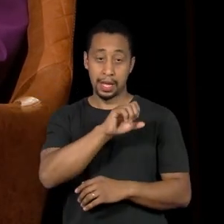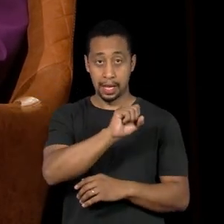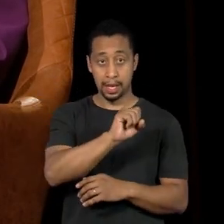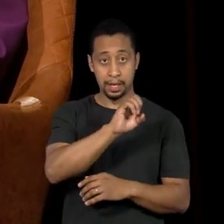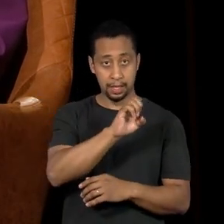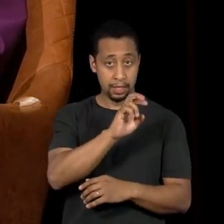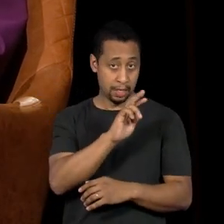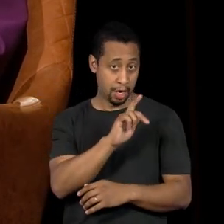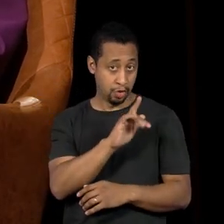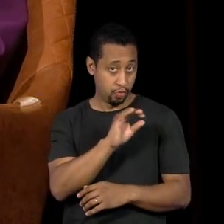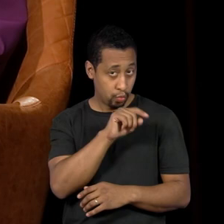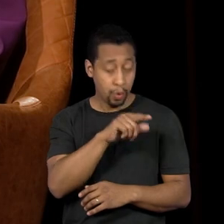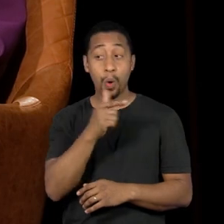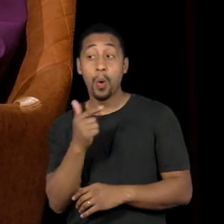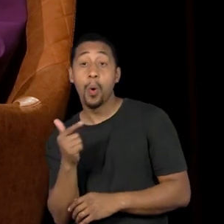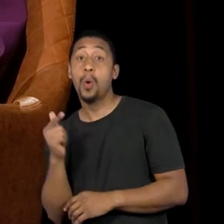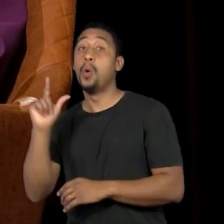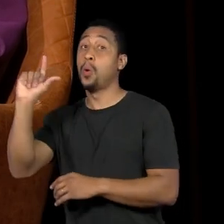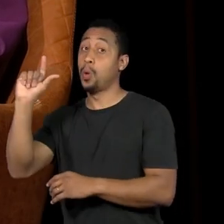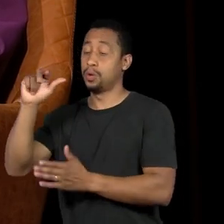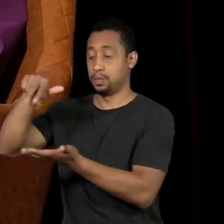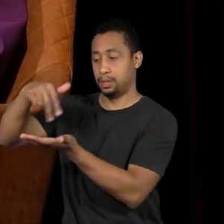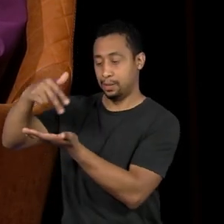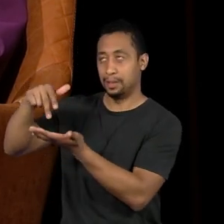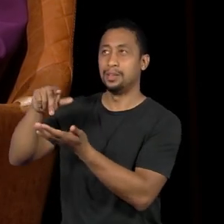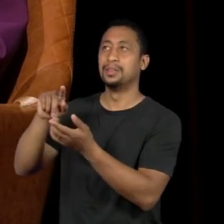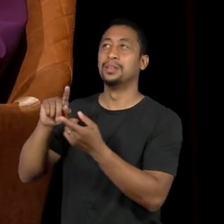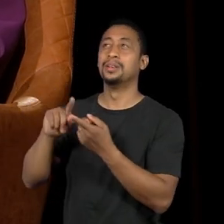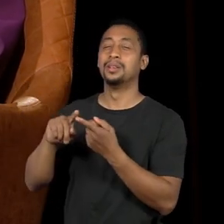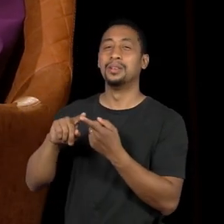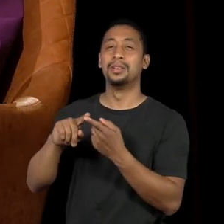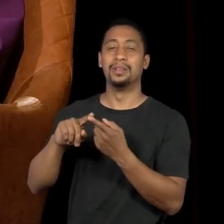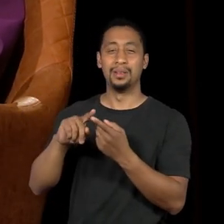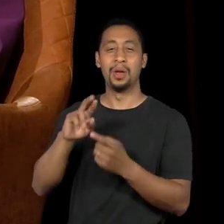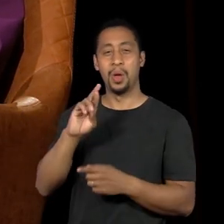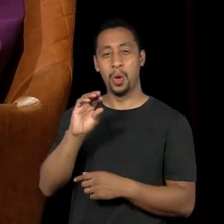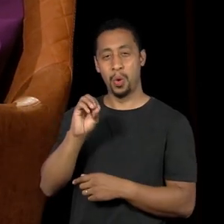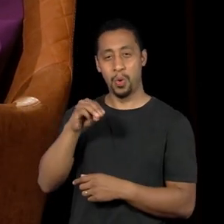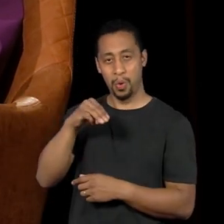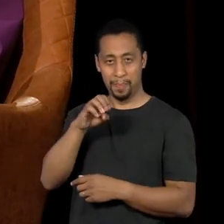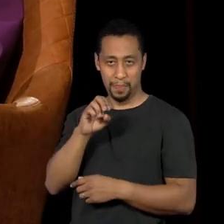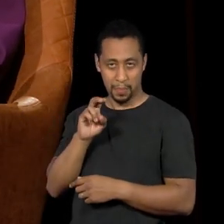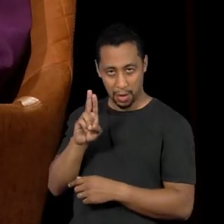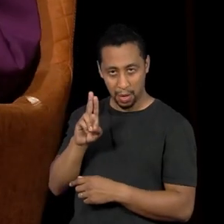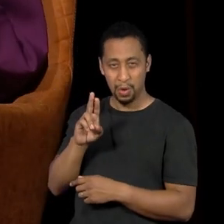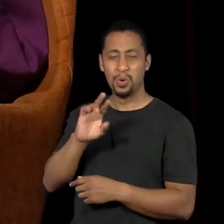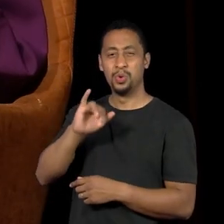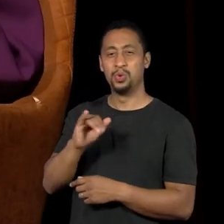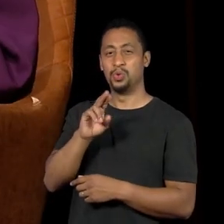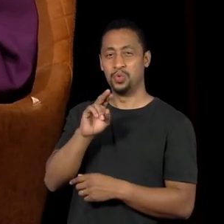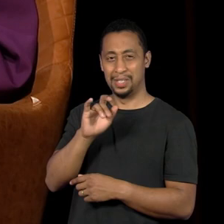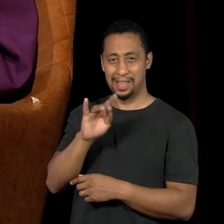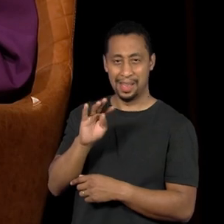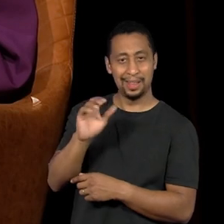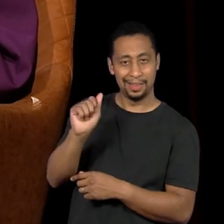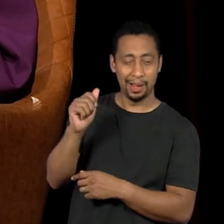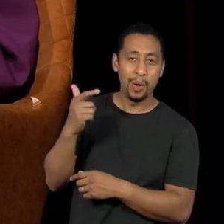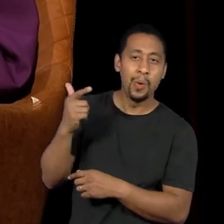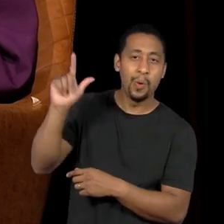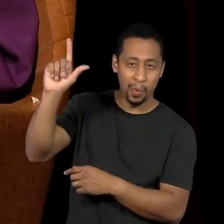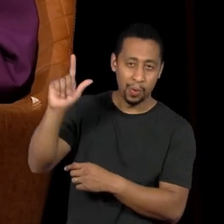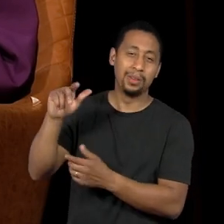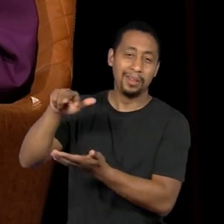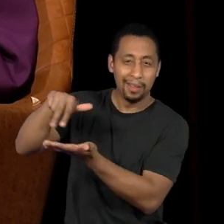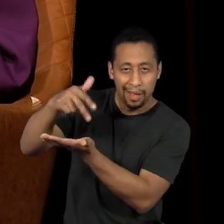de Paris. Lançamos outro Romeu e Julieta, feito por uma outra coreógrafa polonesa, radicada no Rio de Janeiro,